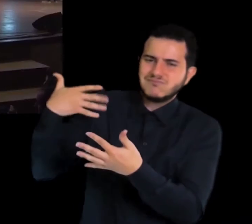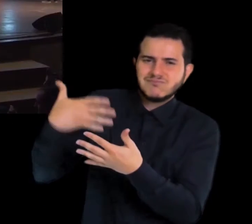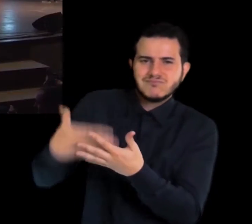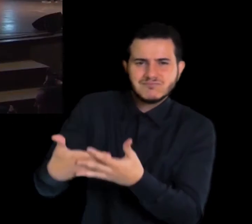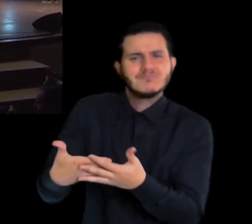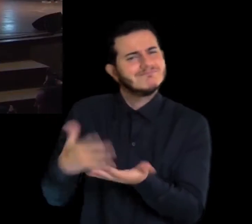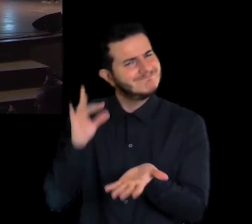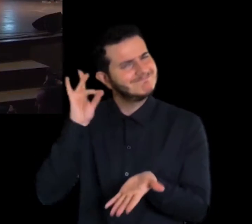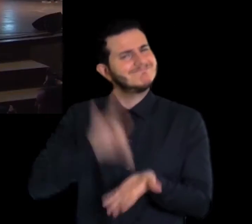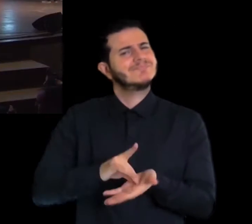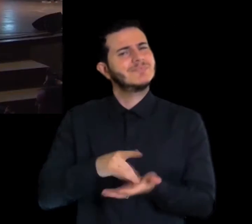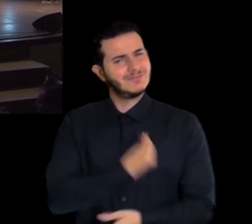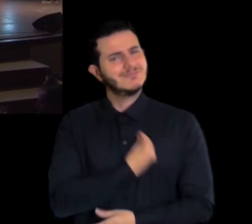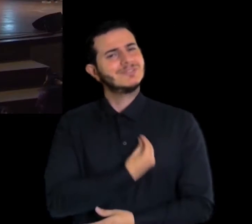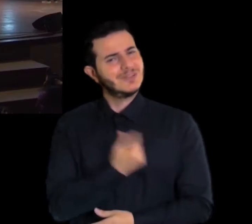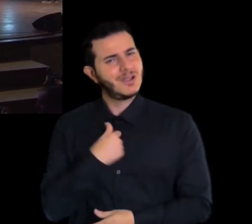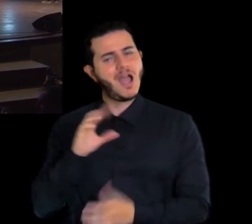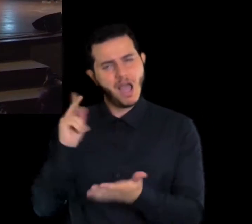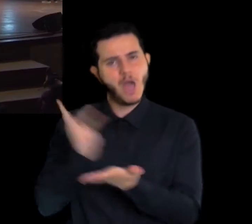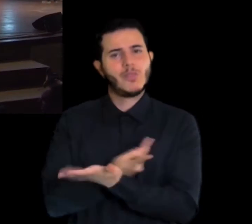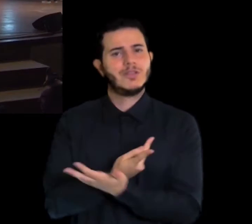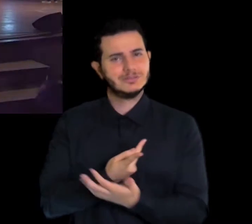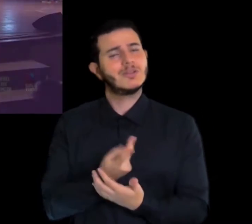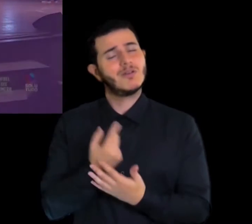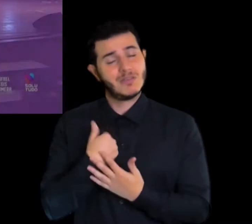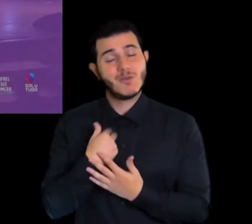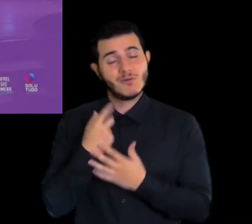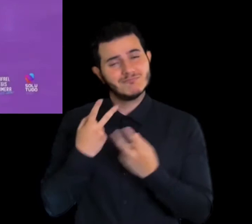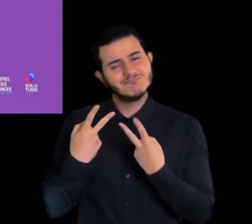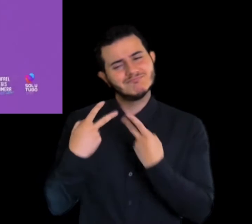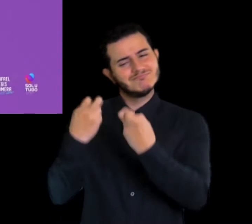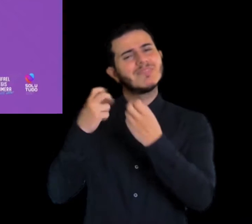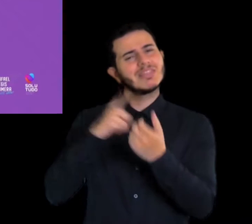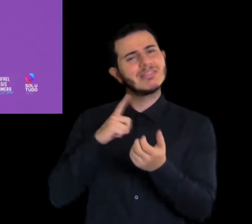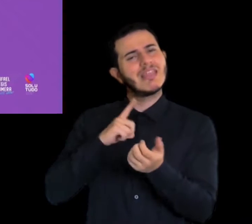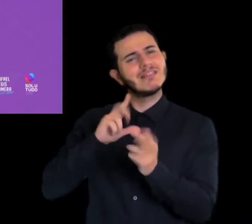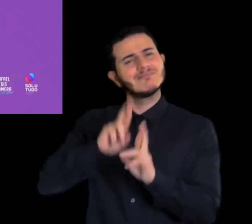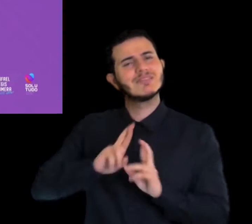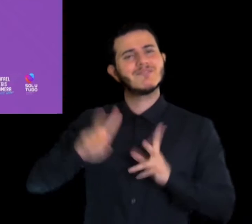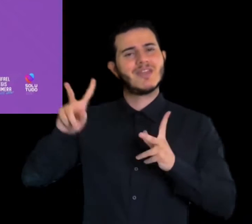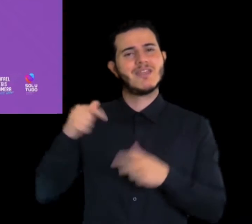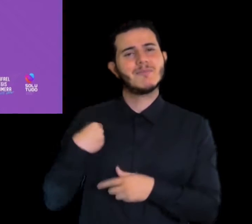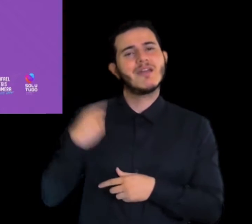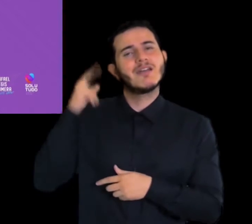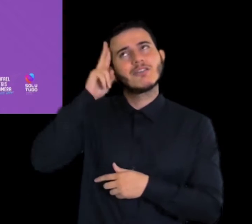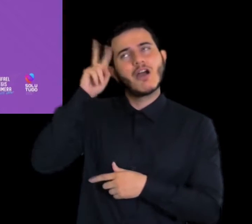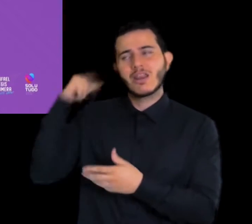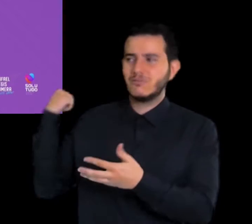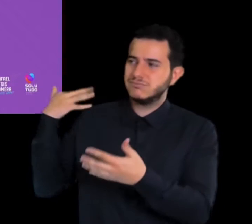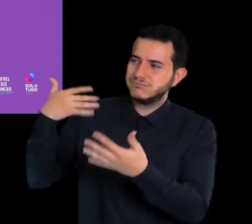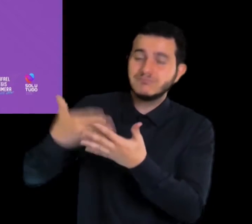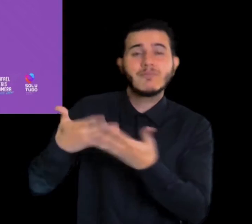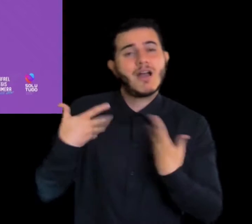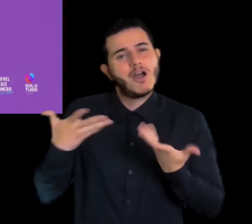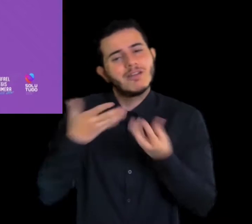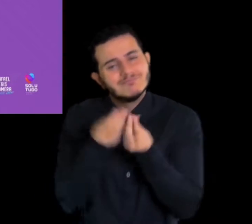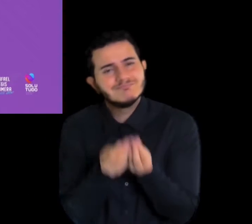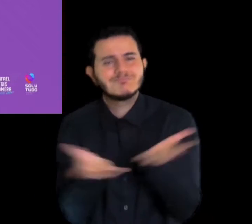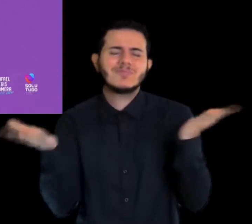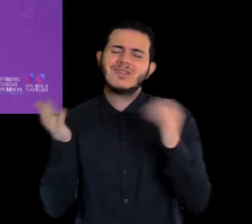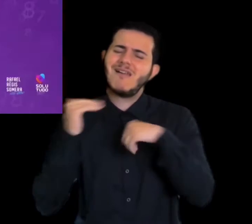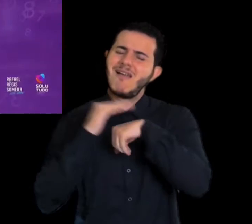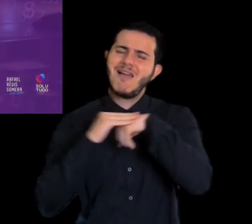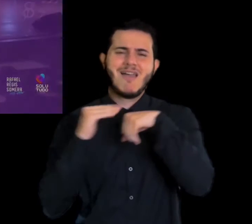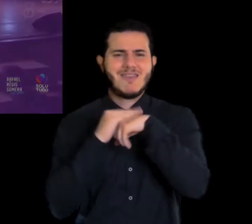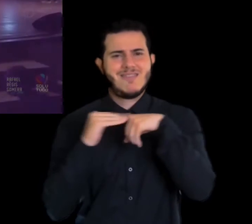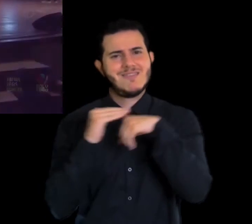e que são reais, e que eu acredito que fizeram muita diferença na jornada minha até aqui. Então eu divido com vocês com muito carinho